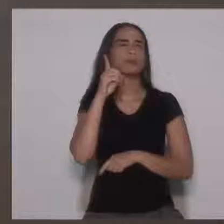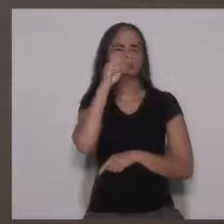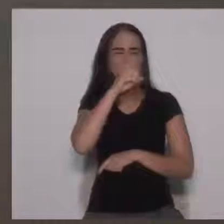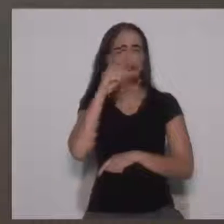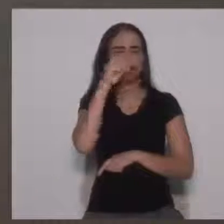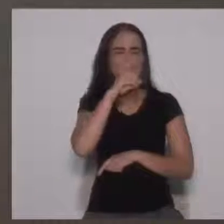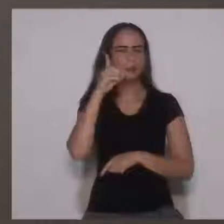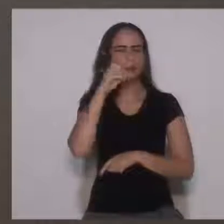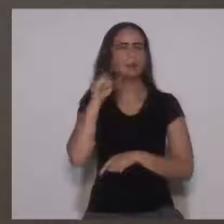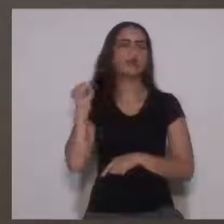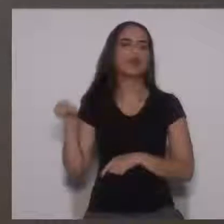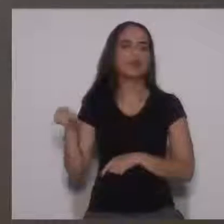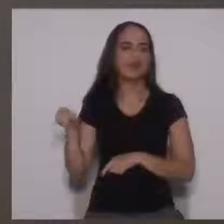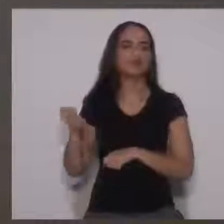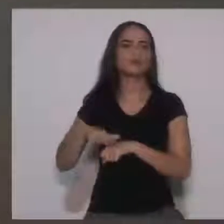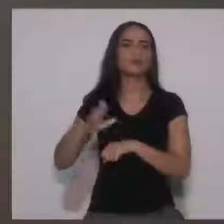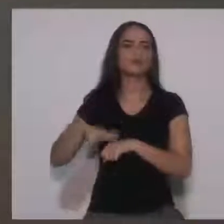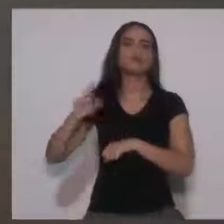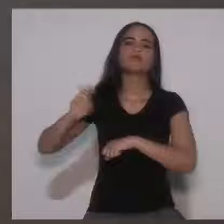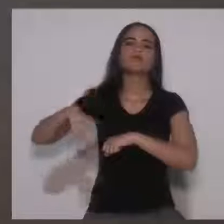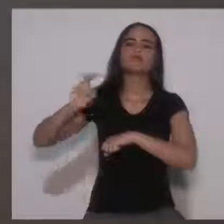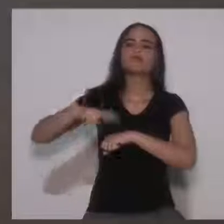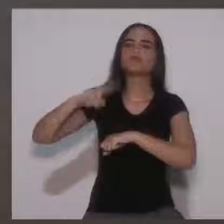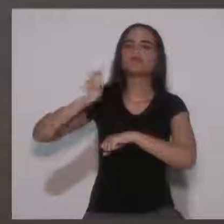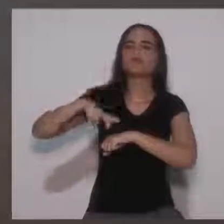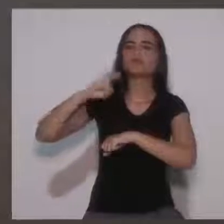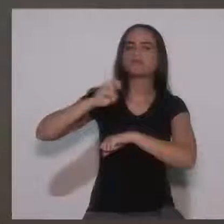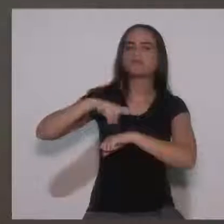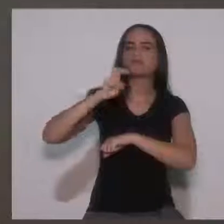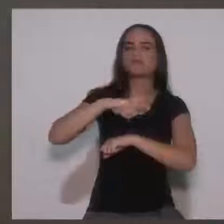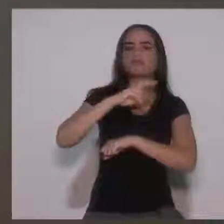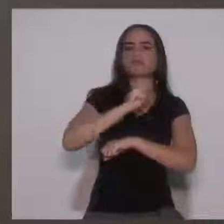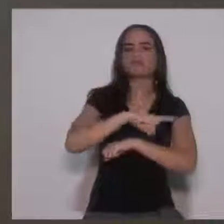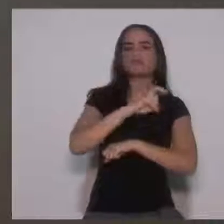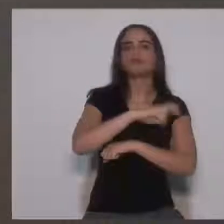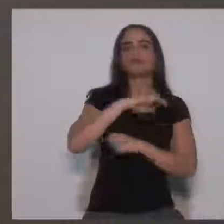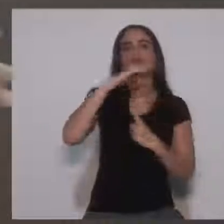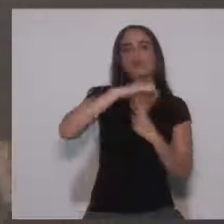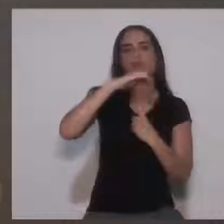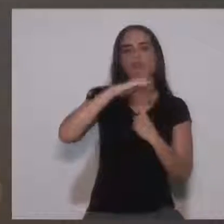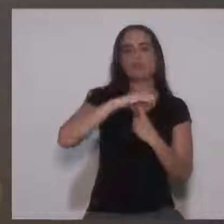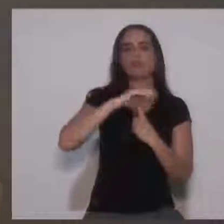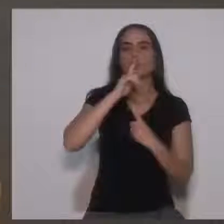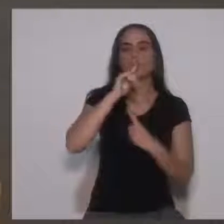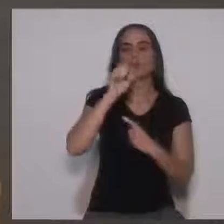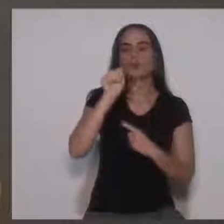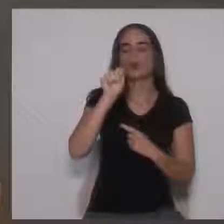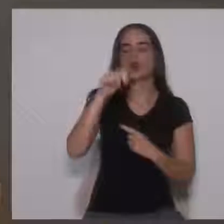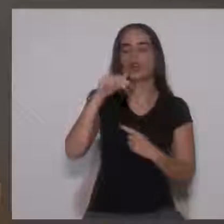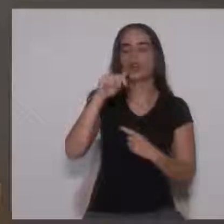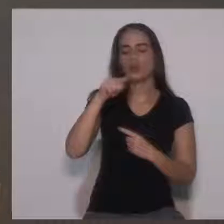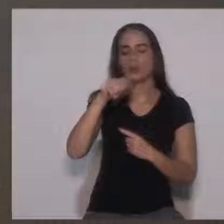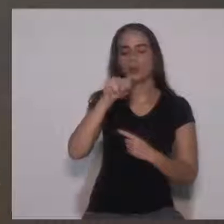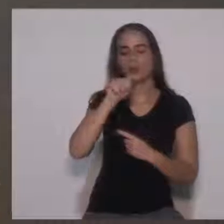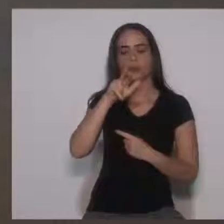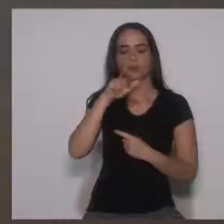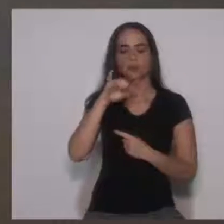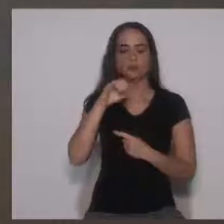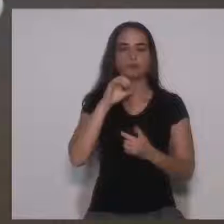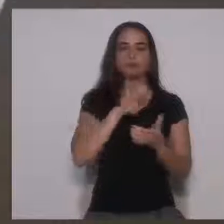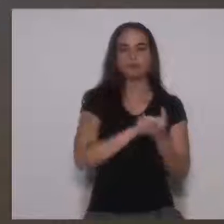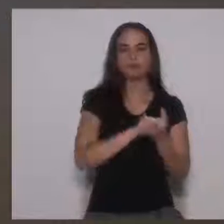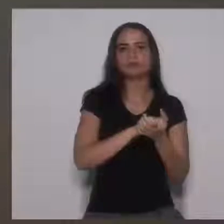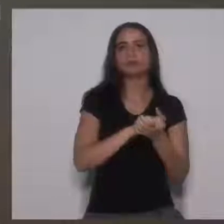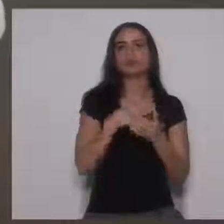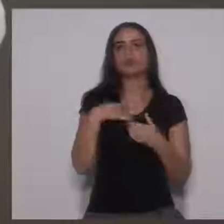ele estava caminhando na Praça do Aquário com a sua esposa e sua criancinha pequena, no seu horário